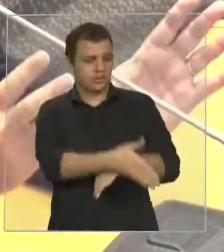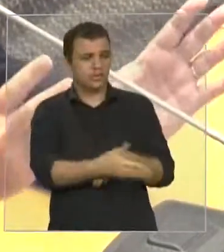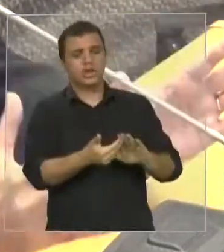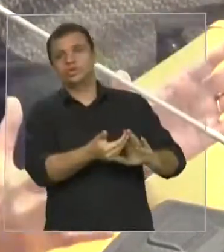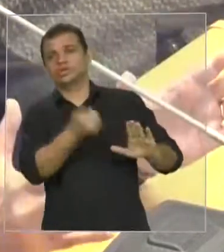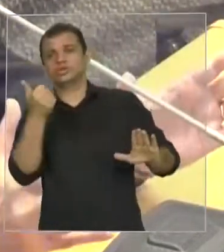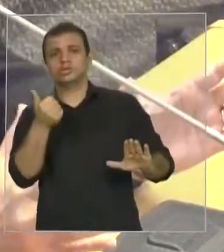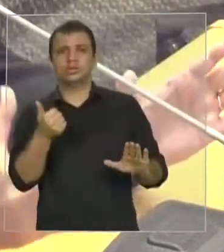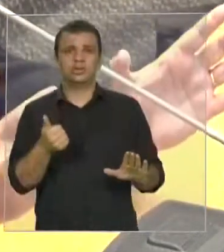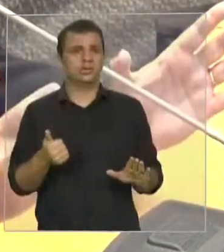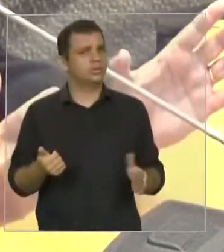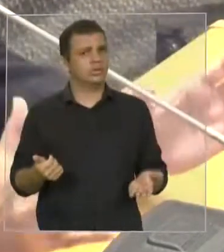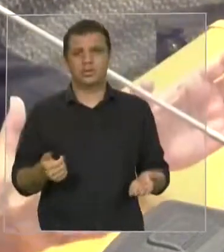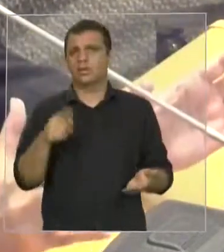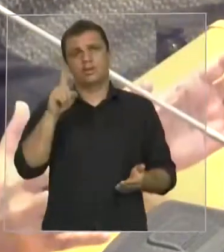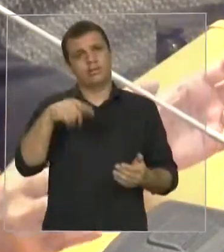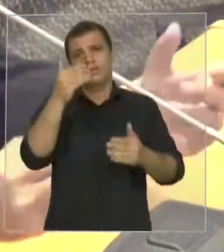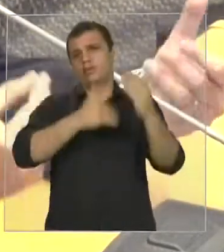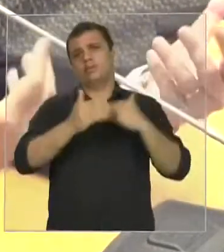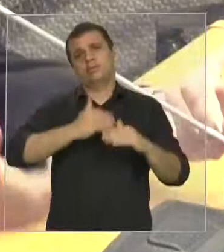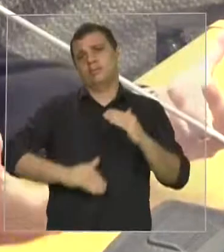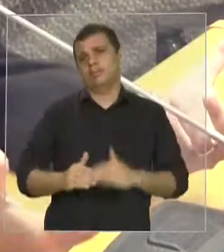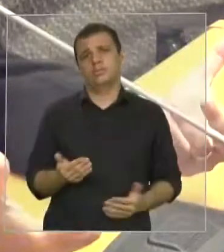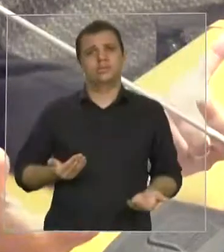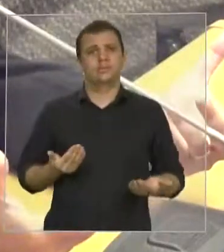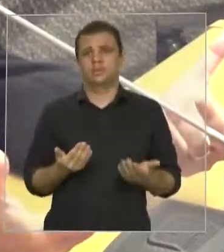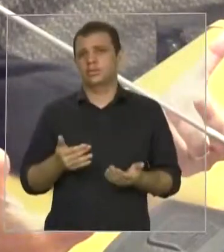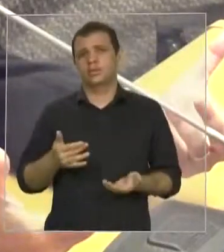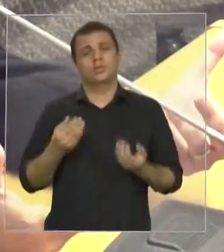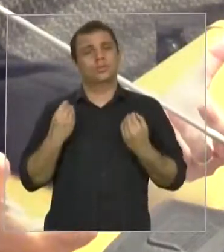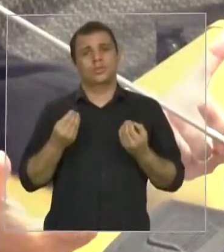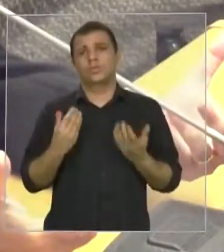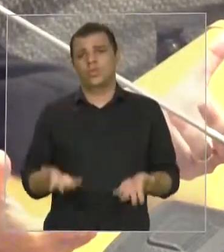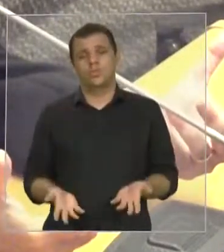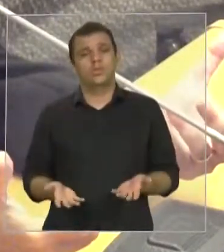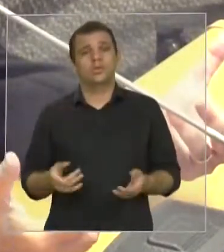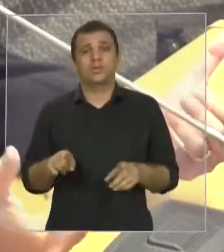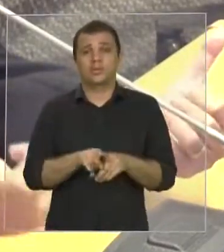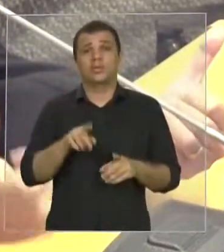Conselho, é um retrocesso, é um absurdo, está um equívoco nessa proposta do